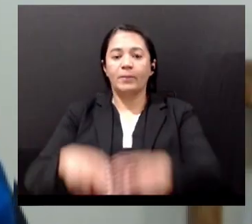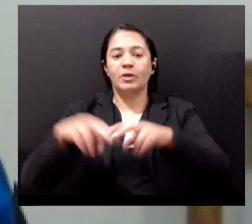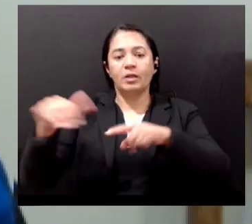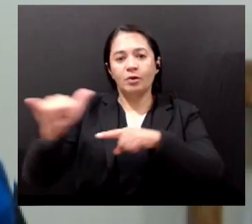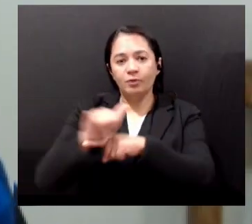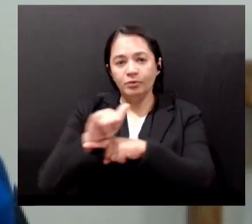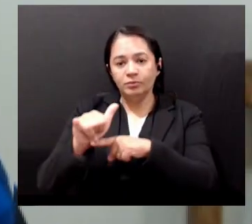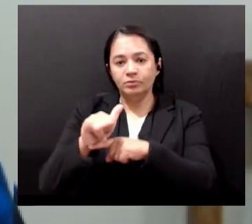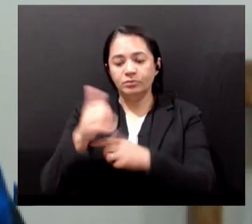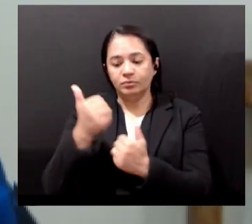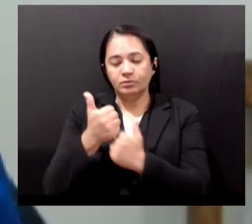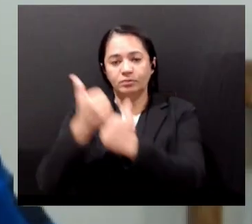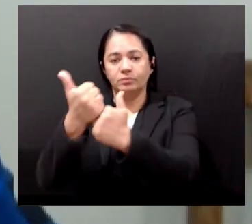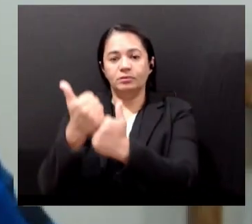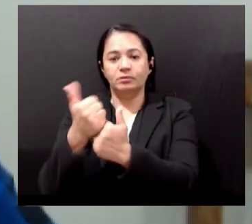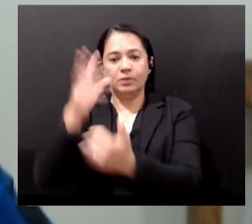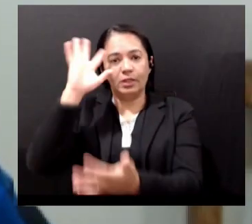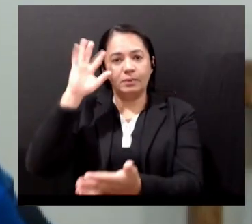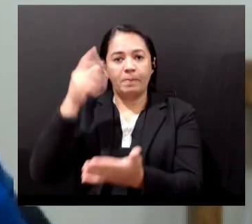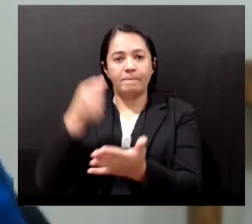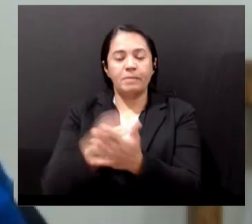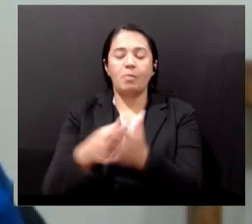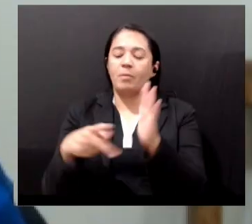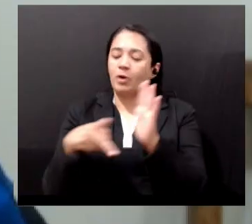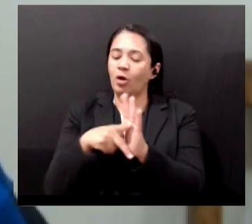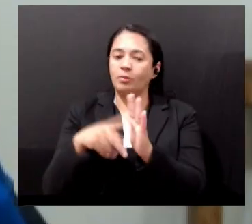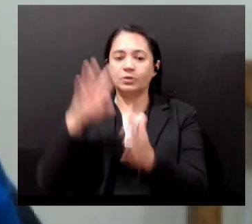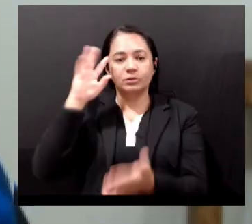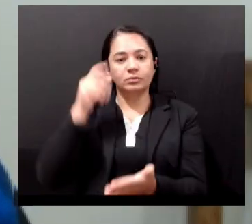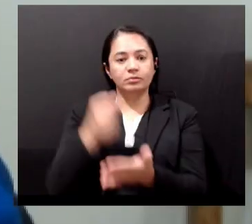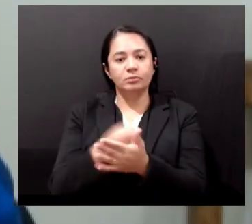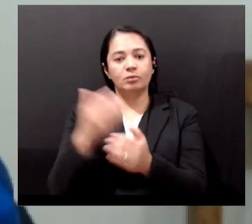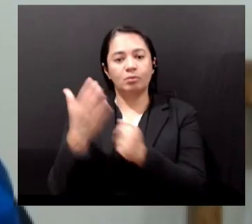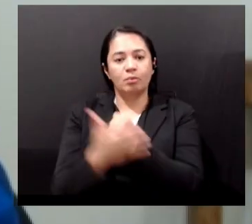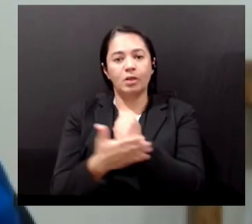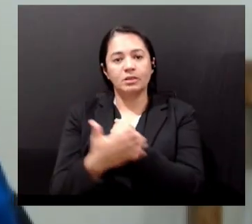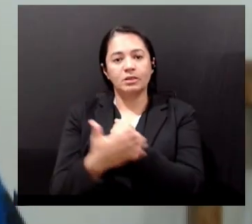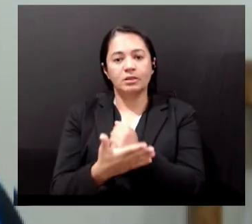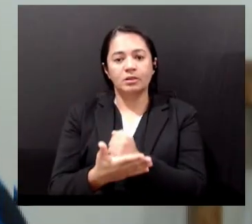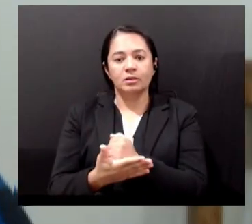é uma ferramenta de suporte à decisão, baseada